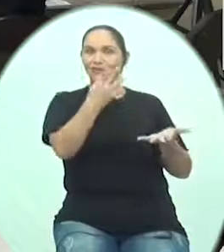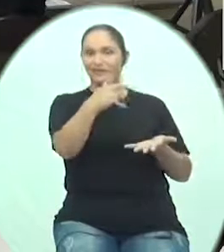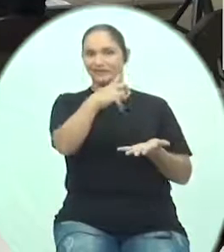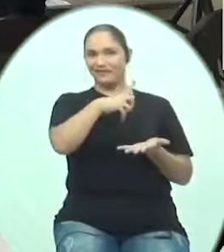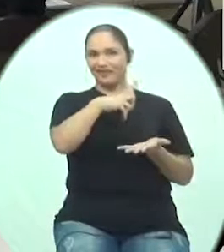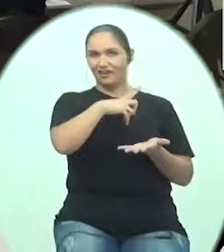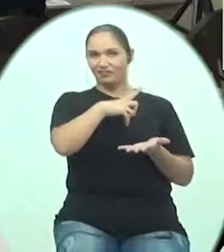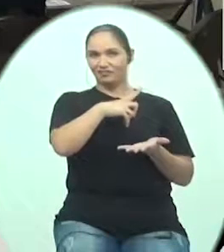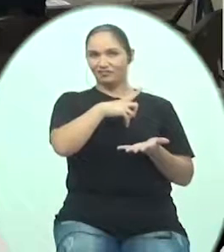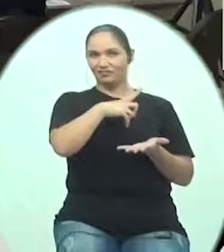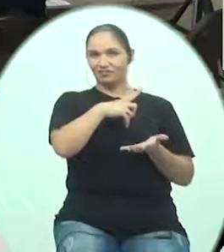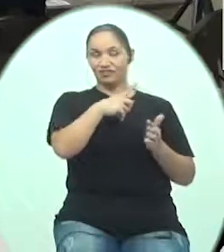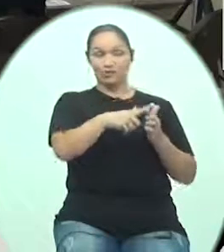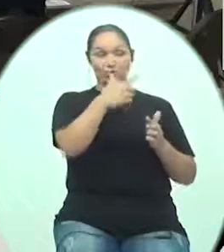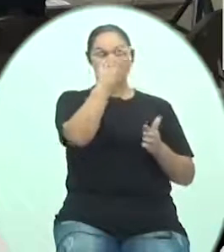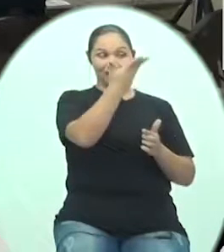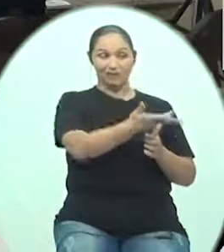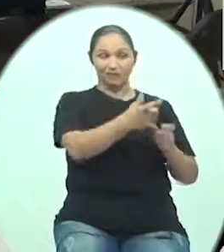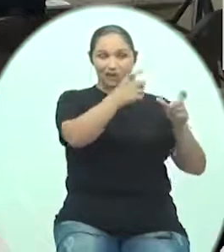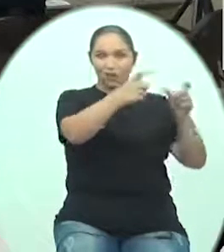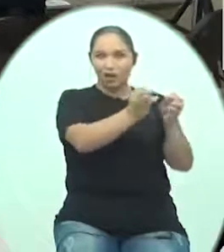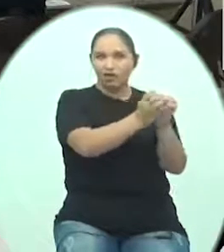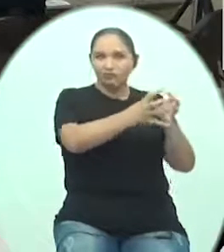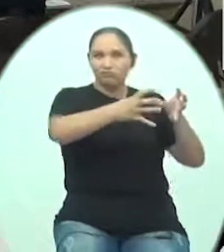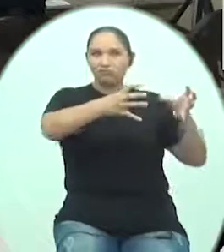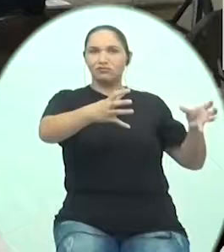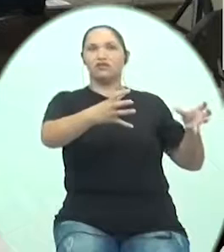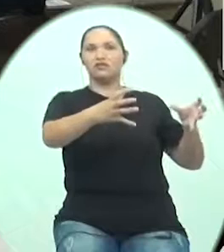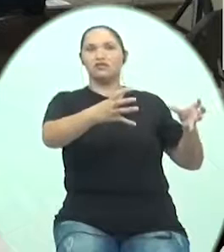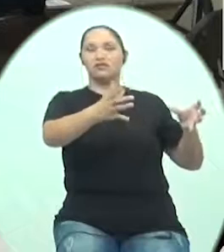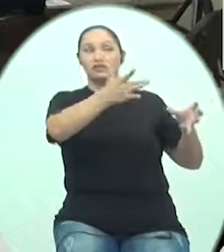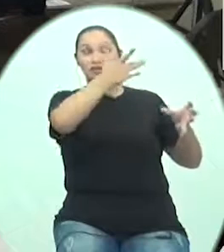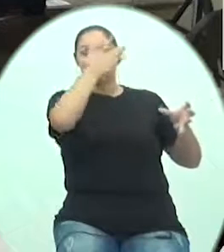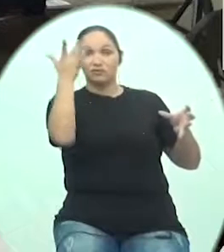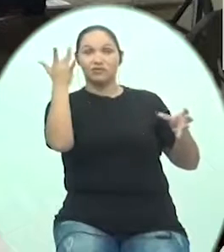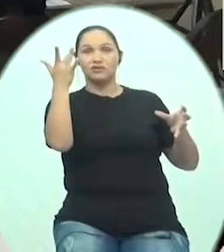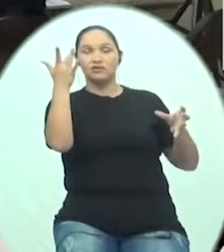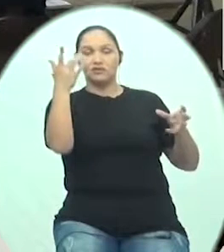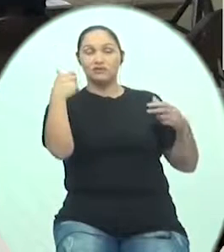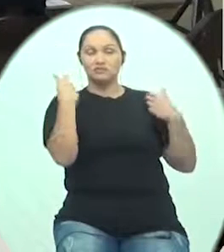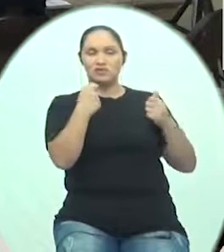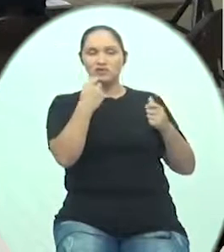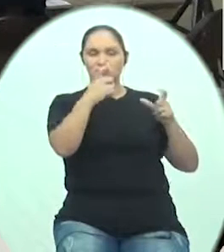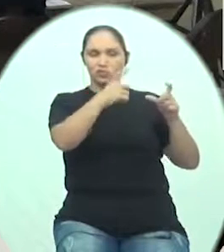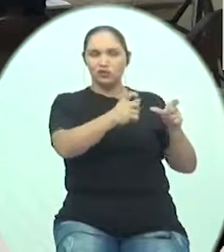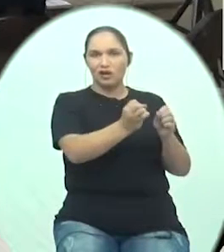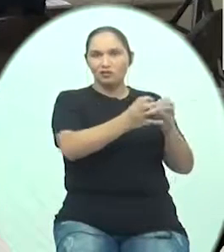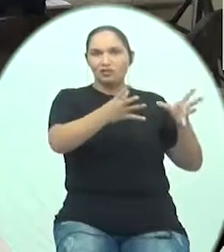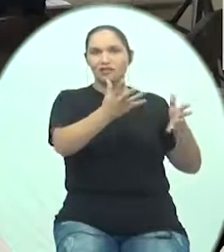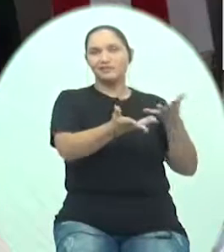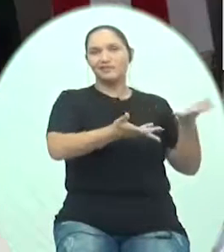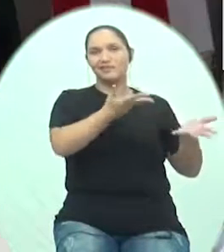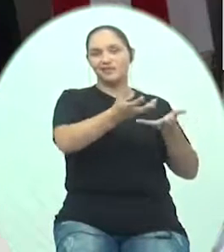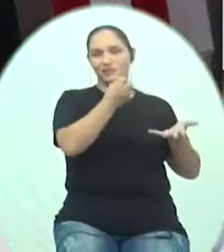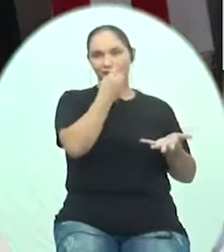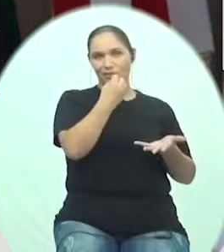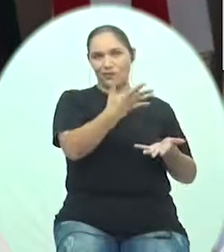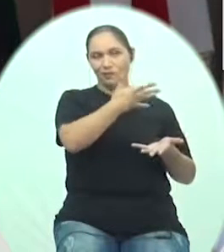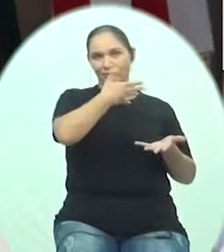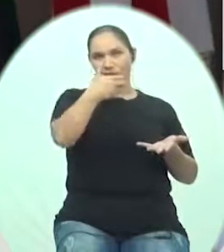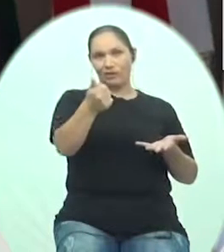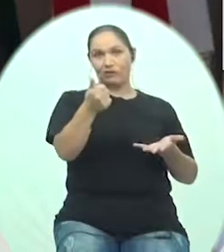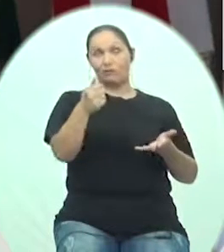pelo espaço que se tem muito bem a população da nossa cidade esperamos também que tenhamos equipes